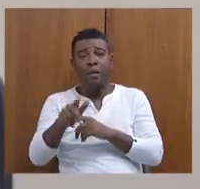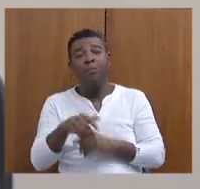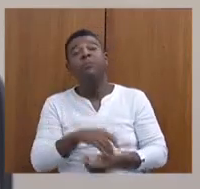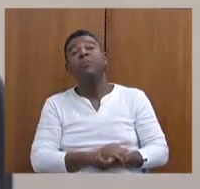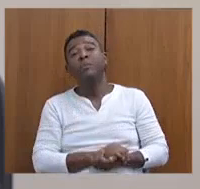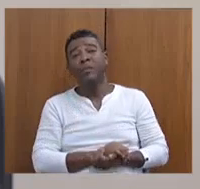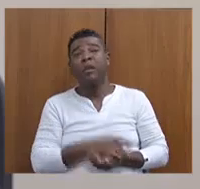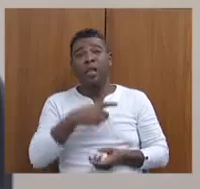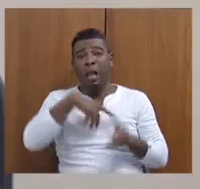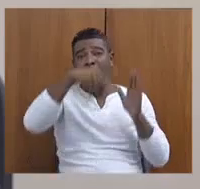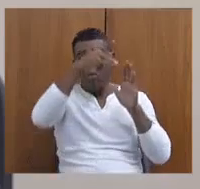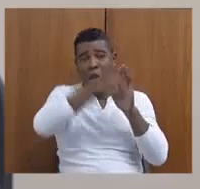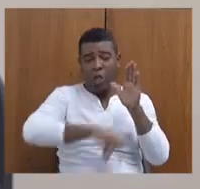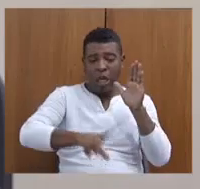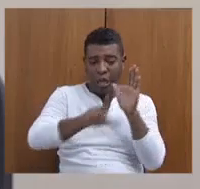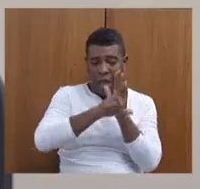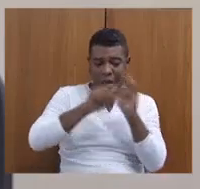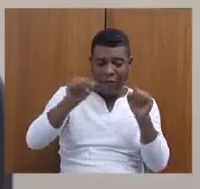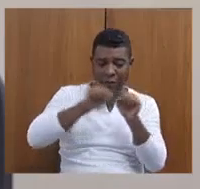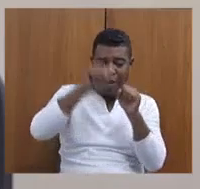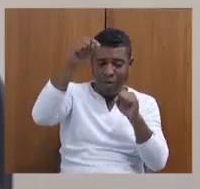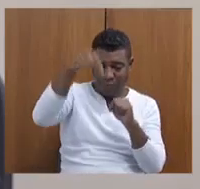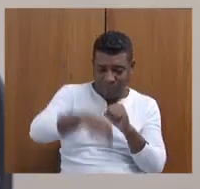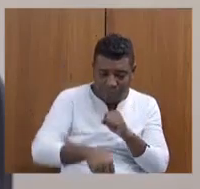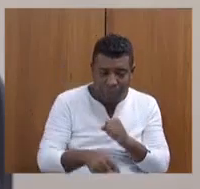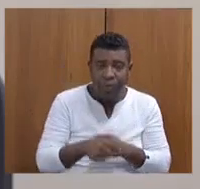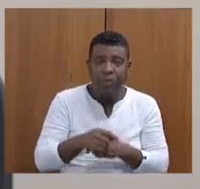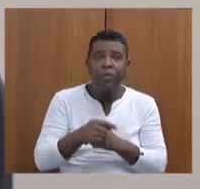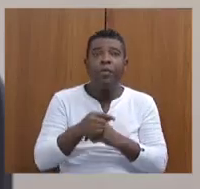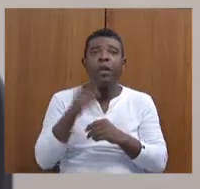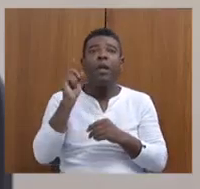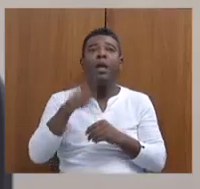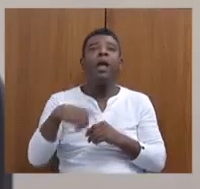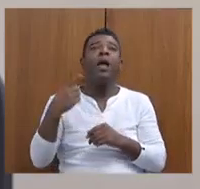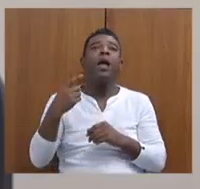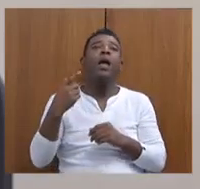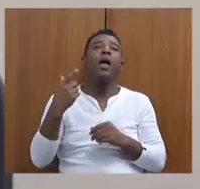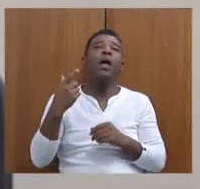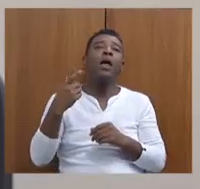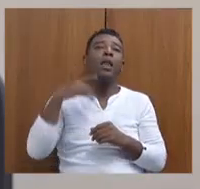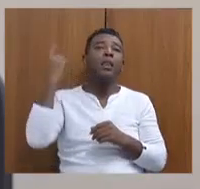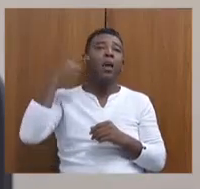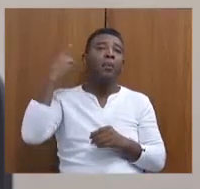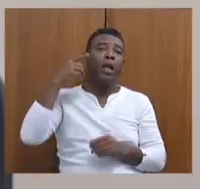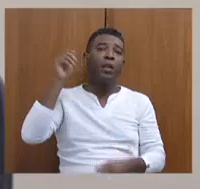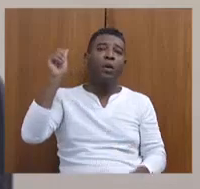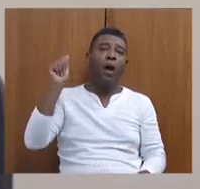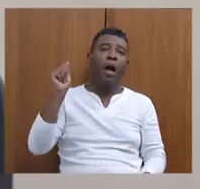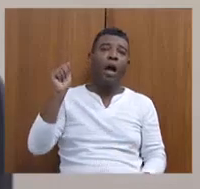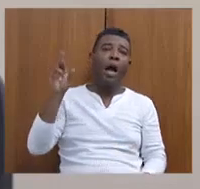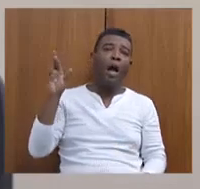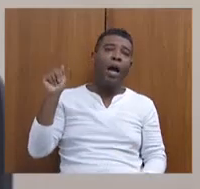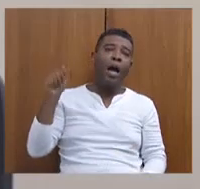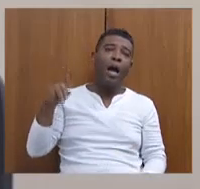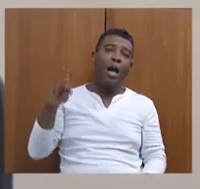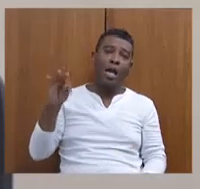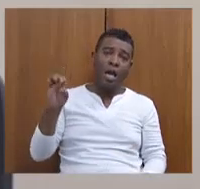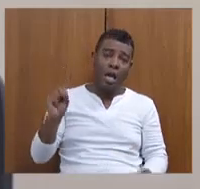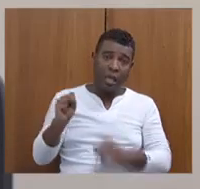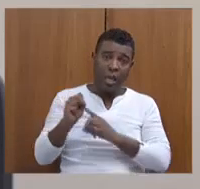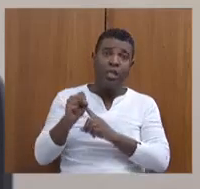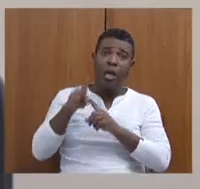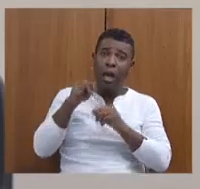que de autoria do Arantes do deputado Arantes para a gente poder passar parte